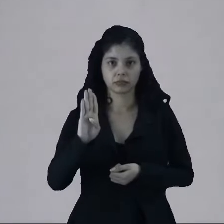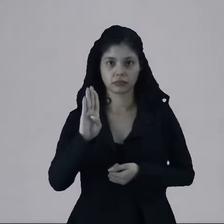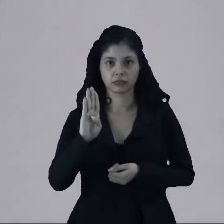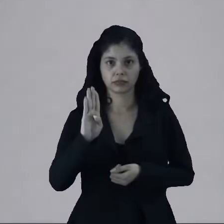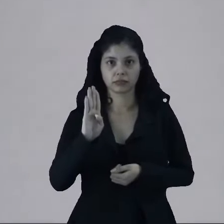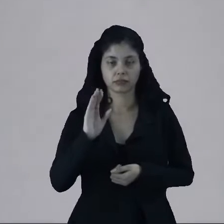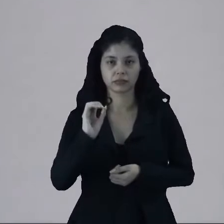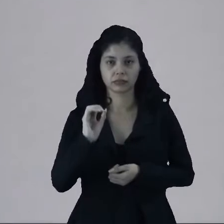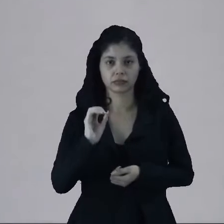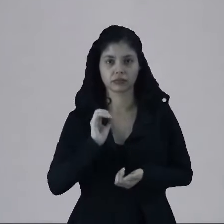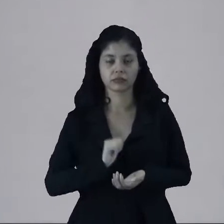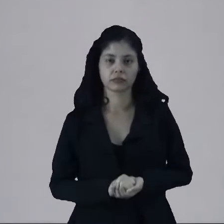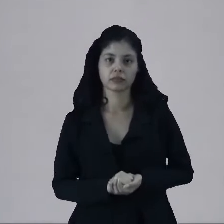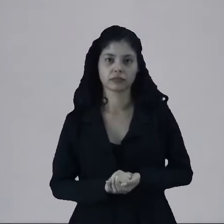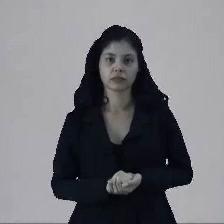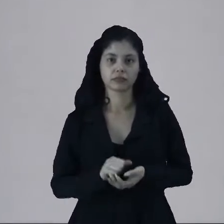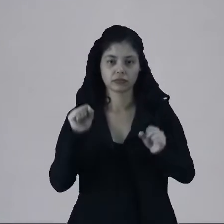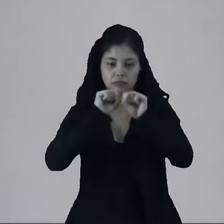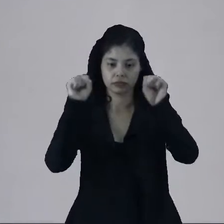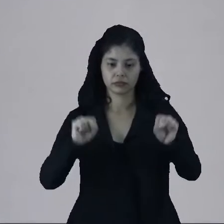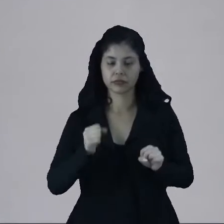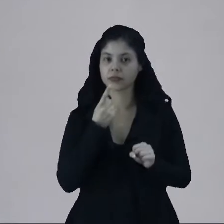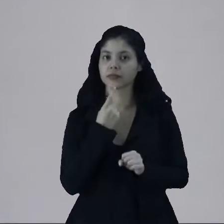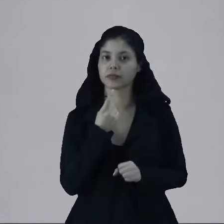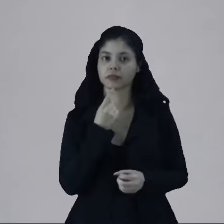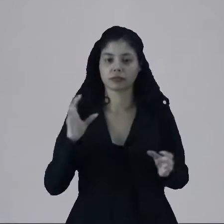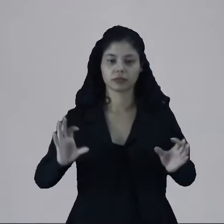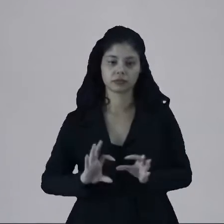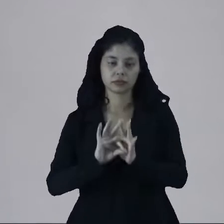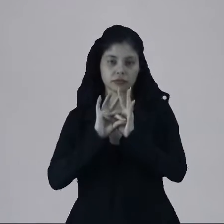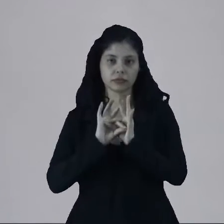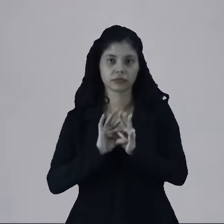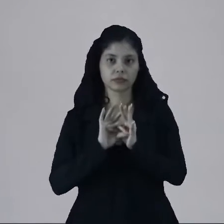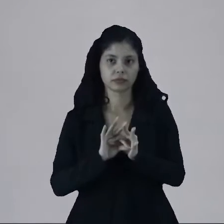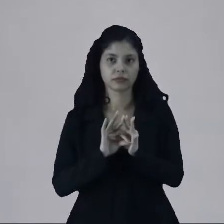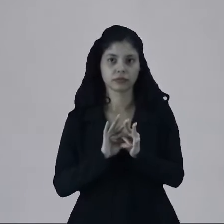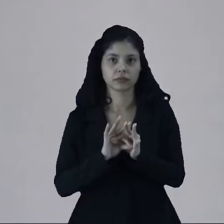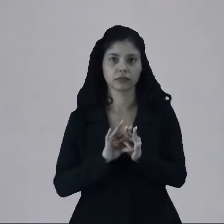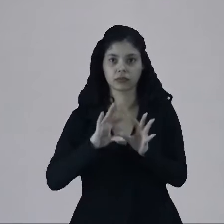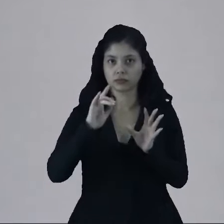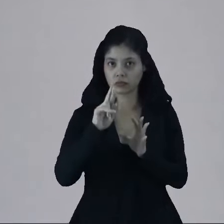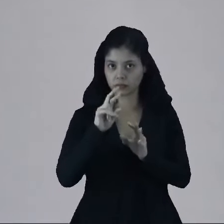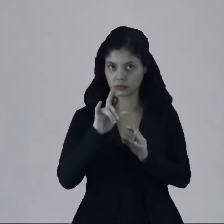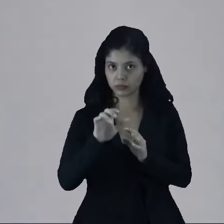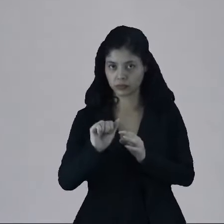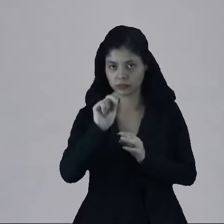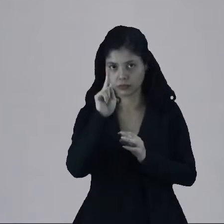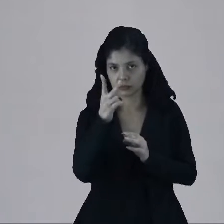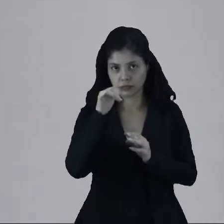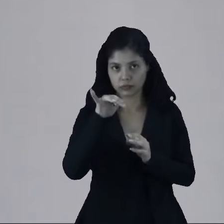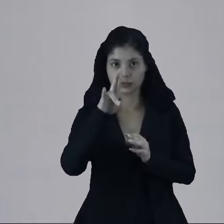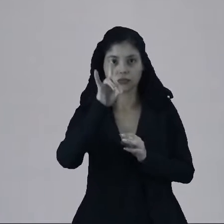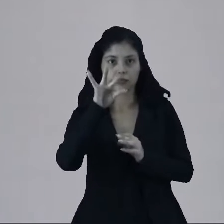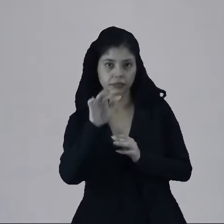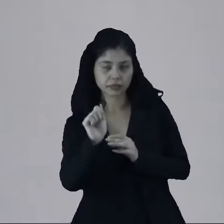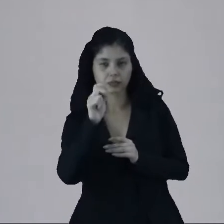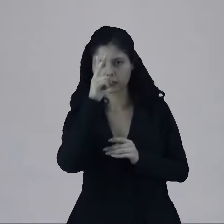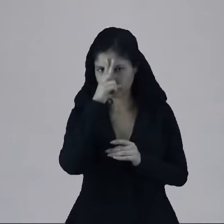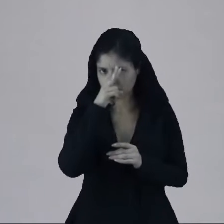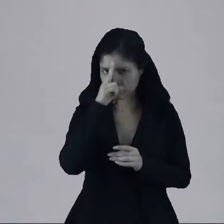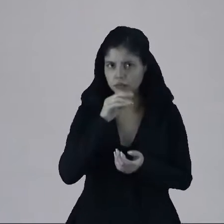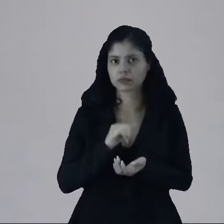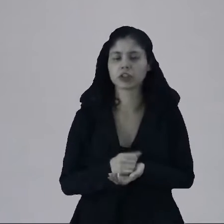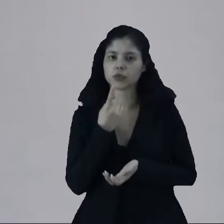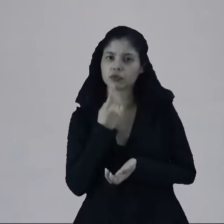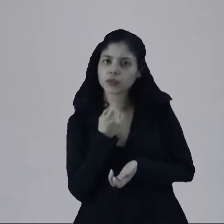AB e O. E esse sistema sanguíneo ele vai estar associado à configuração da tua hemácia. Lembra que a hemácia são